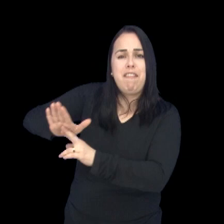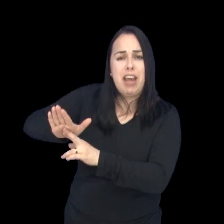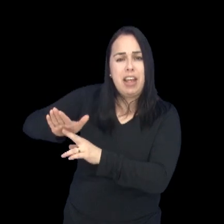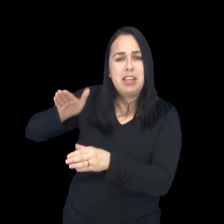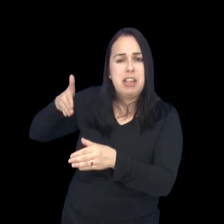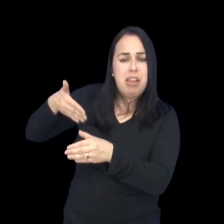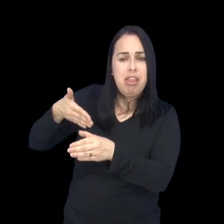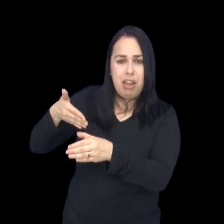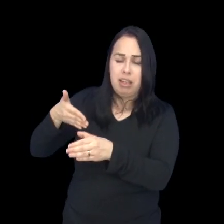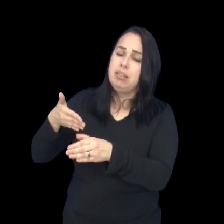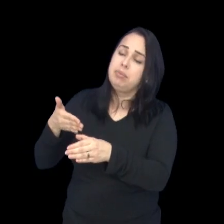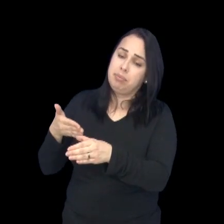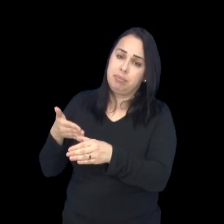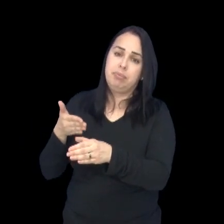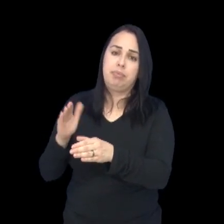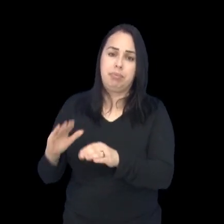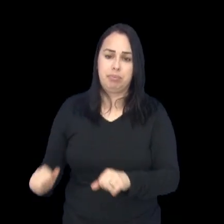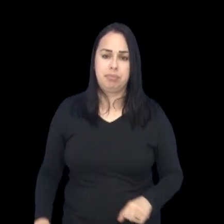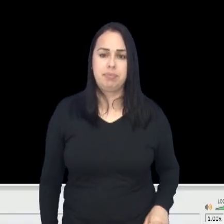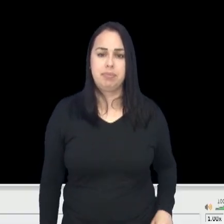à Pessoa com Autista.